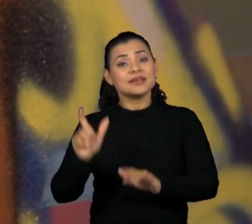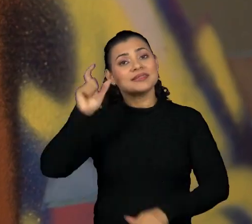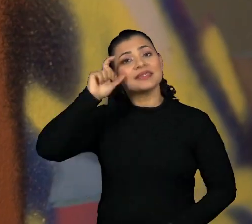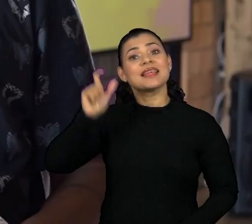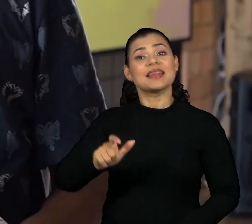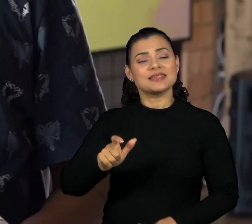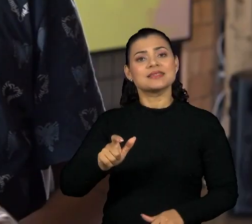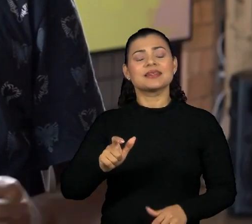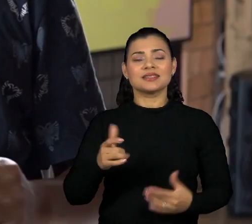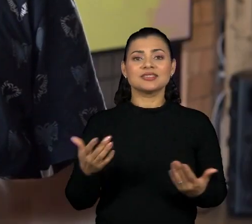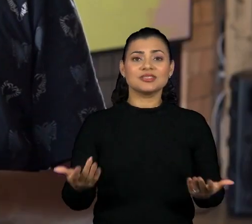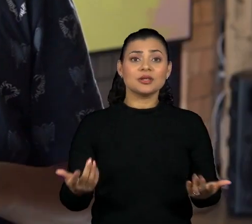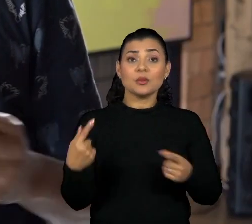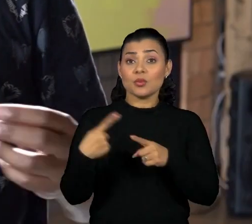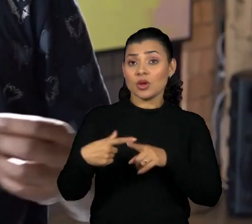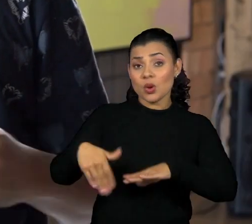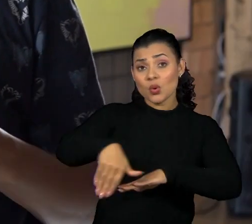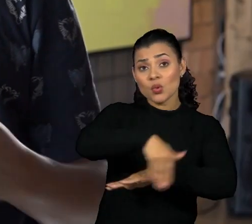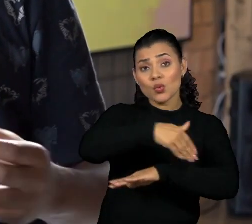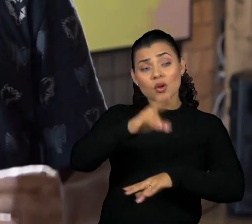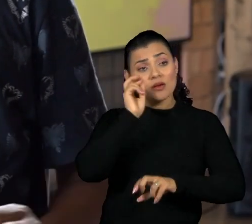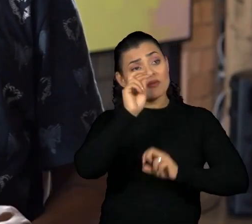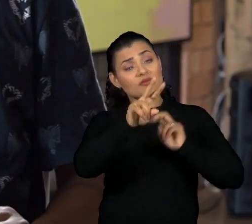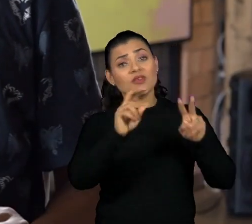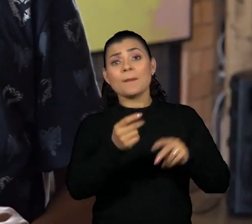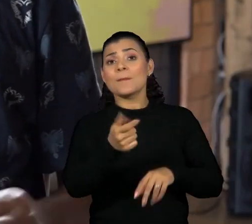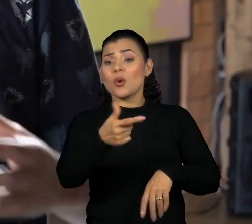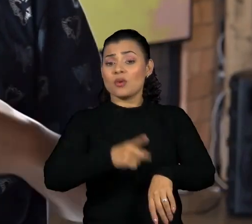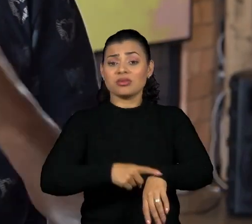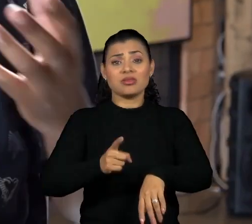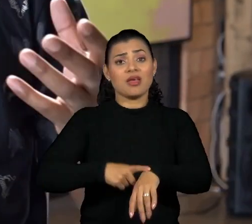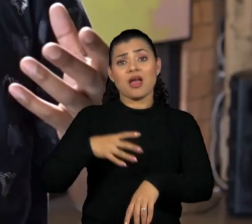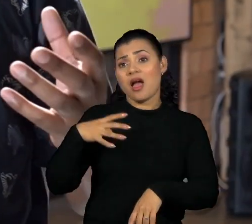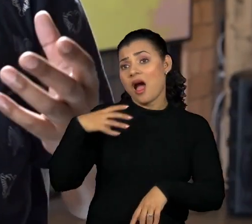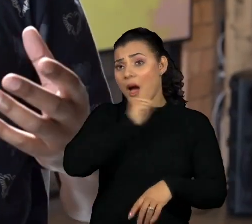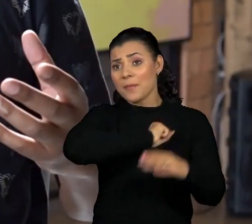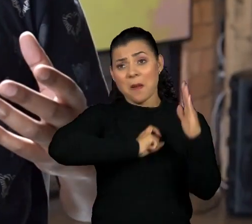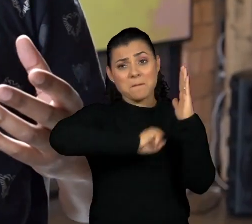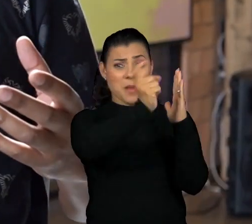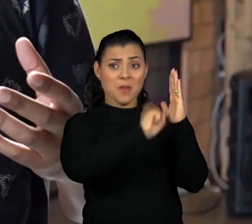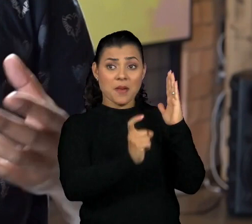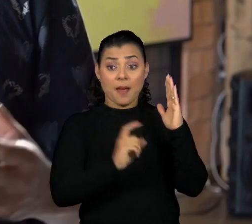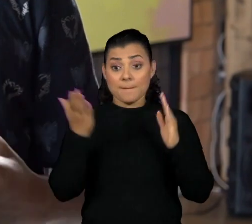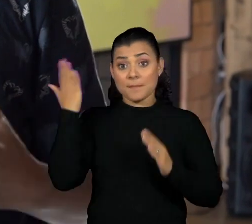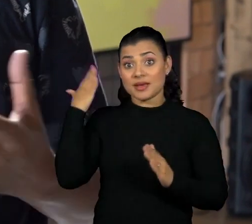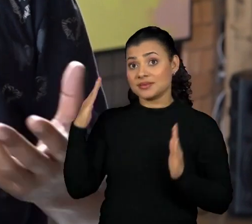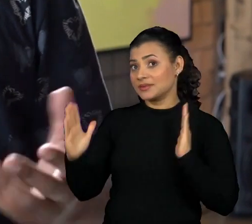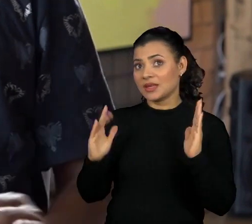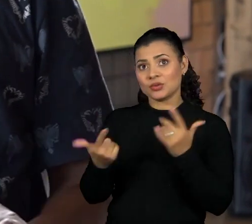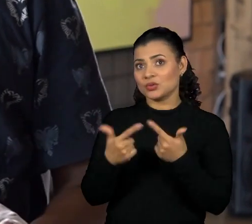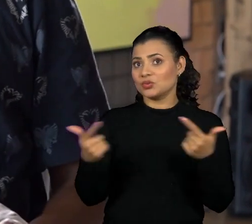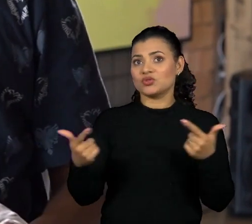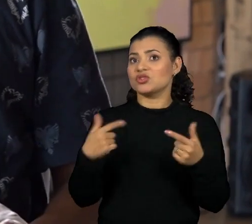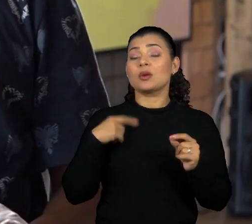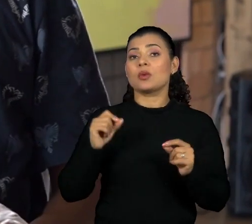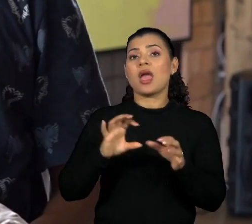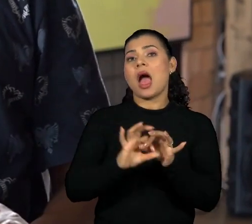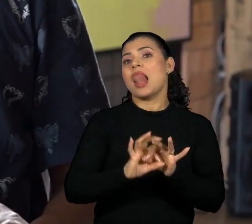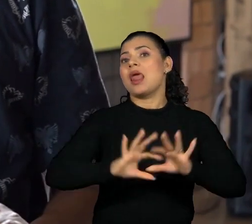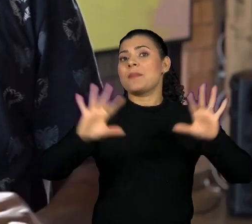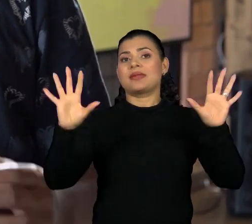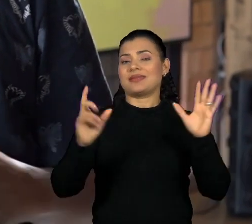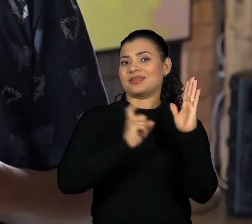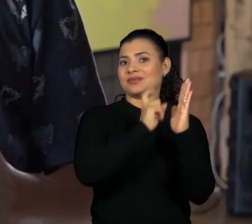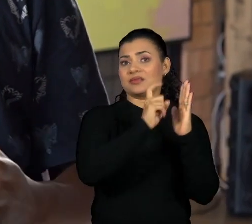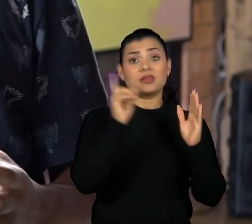de falar. Porque na rua você tem às vezes poucos minutos, pelo menos na minha época não tinha essa ascensão no